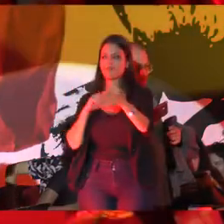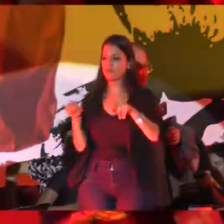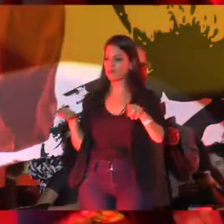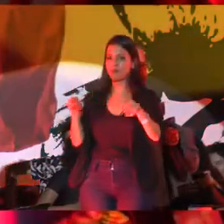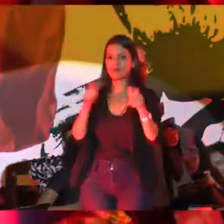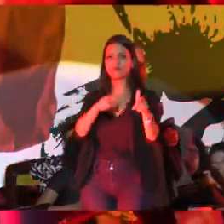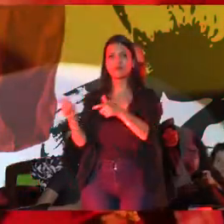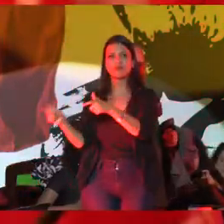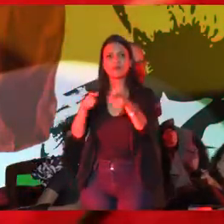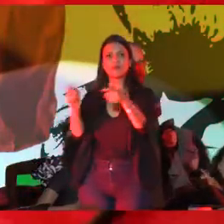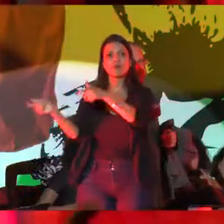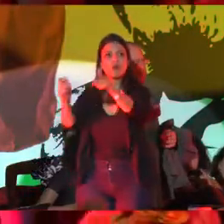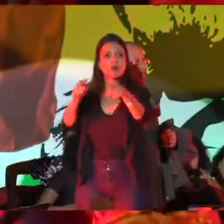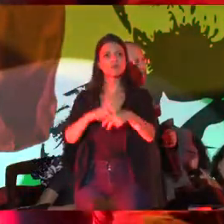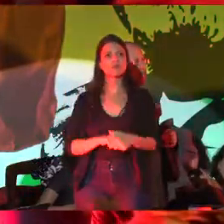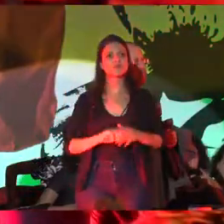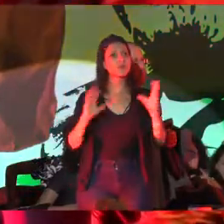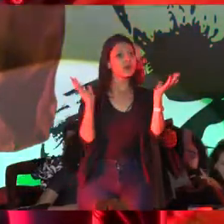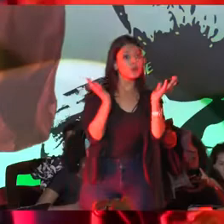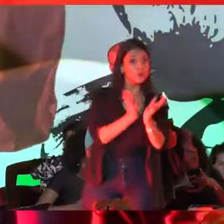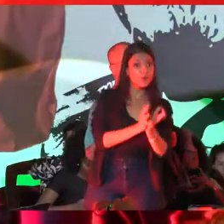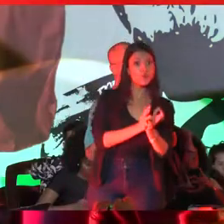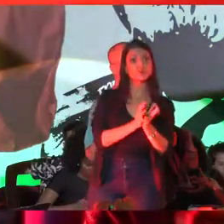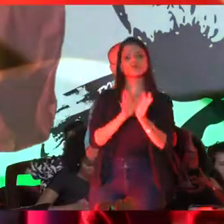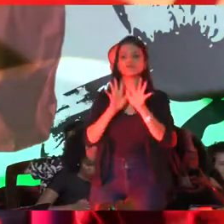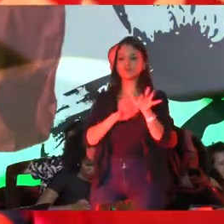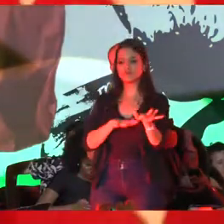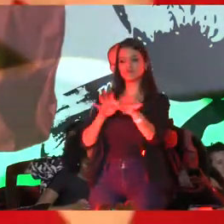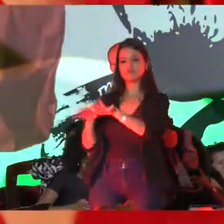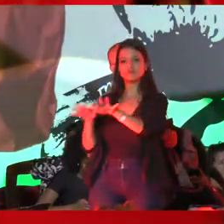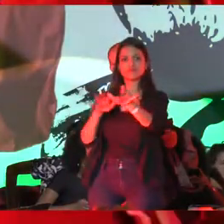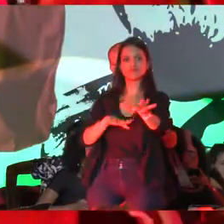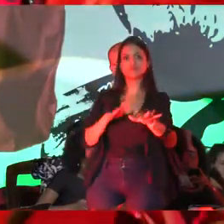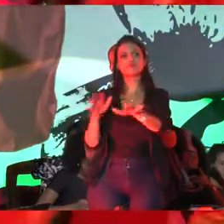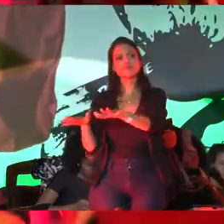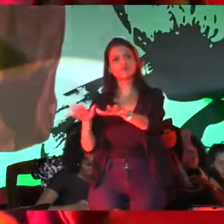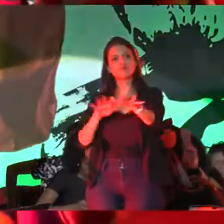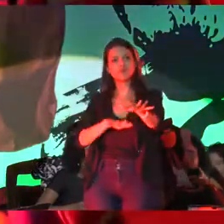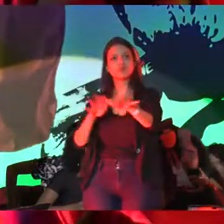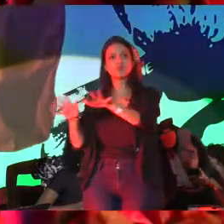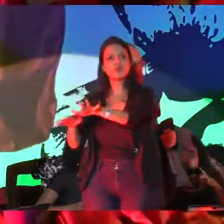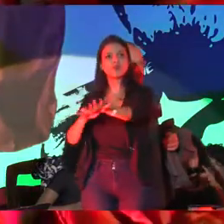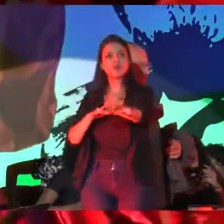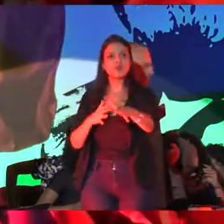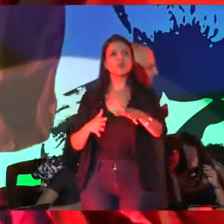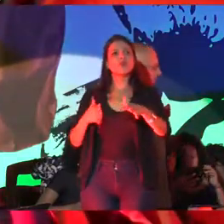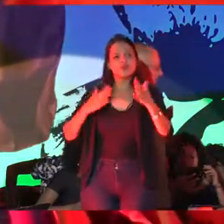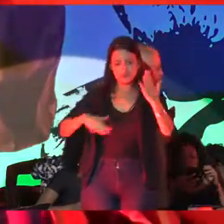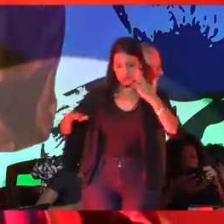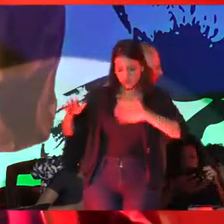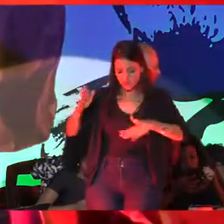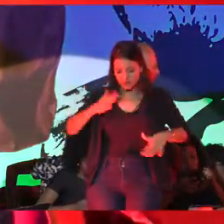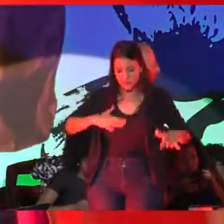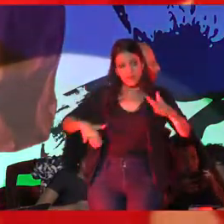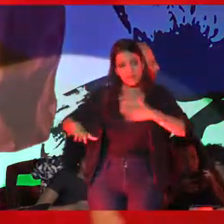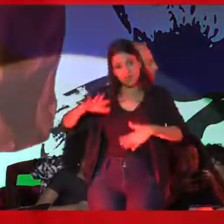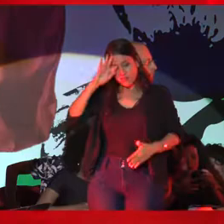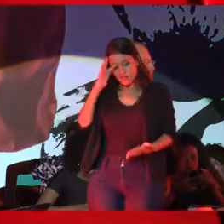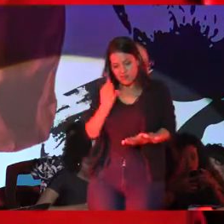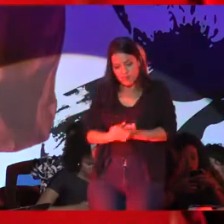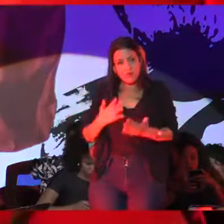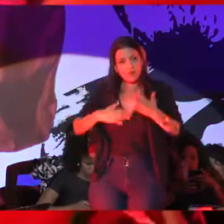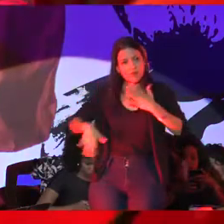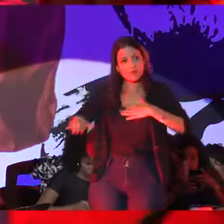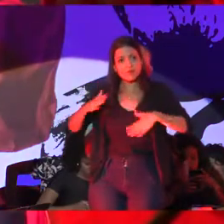lugares. Caravanas, pelas estradas empoeiradas, pela esperança empoeirada do povo, pelos mandacarus